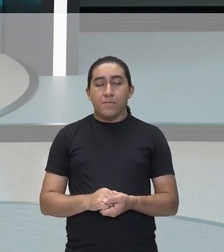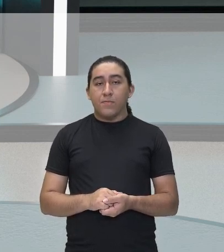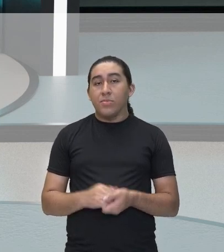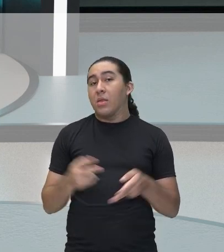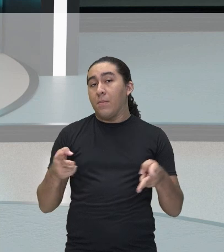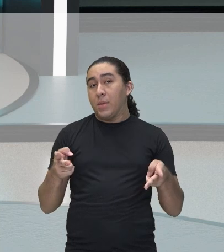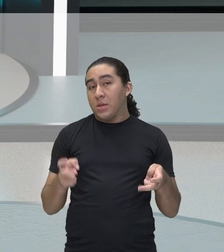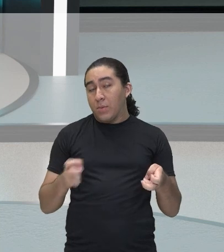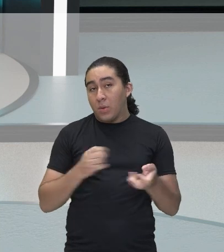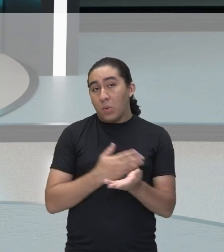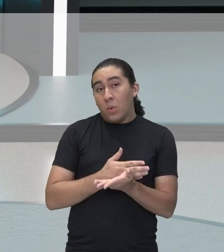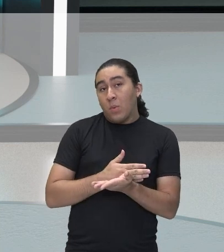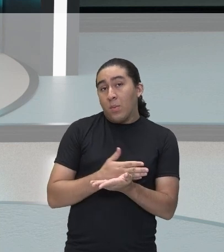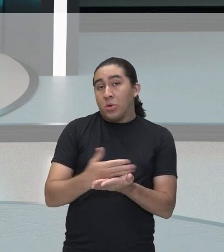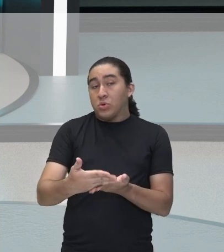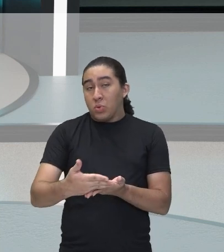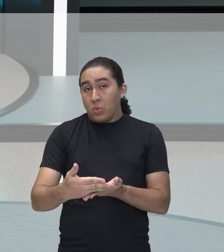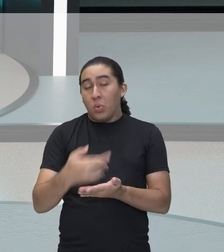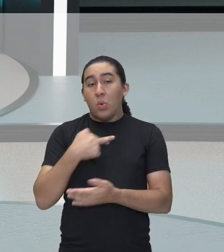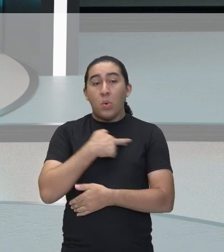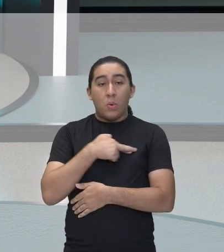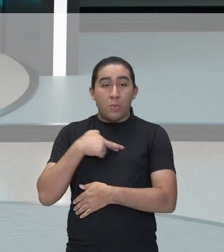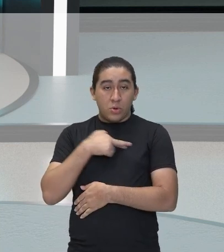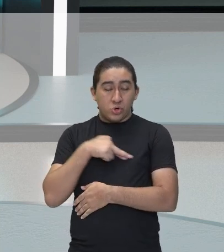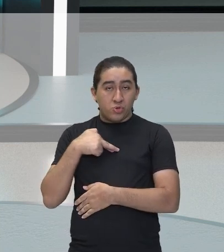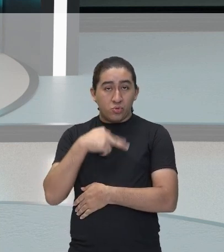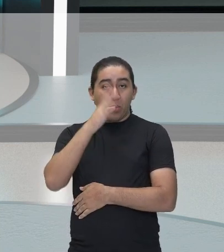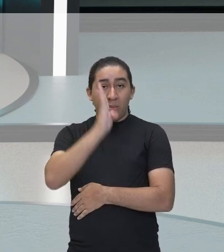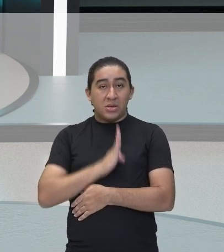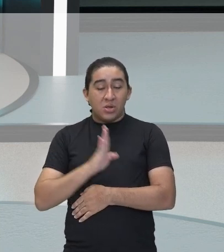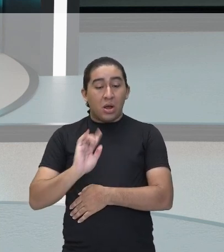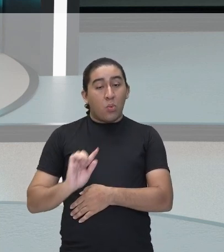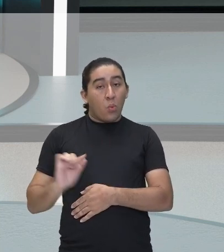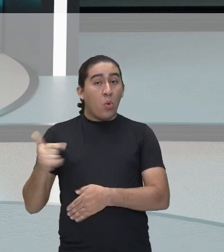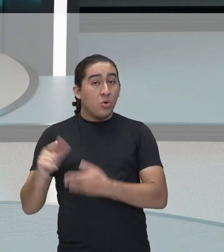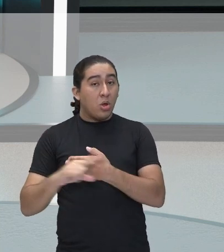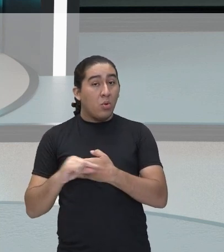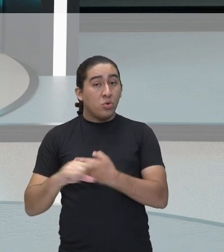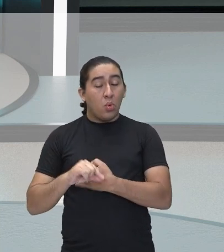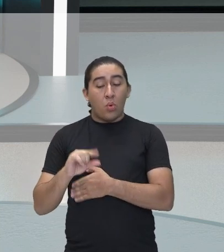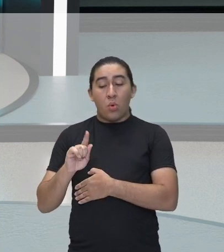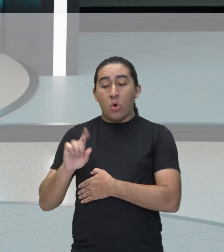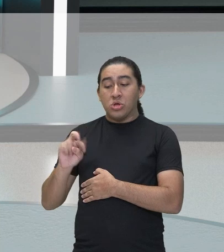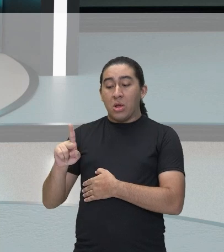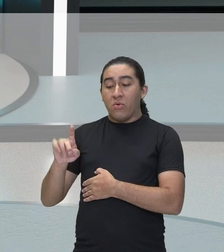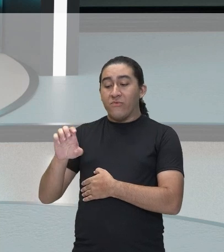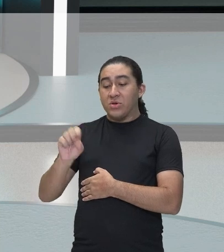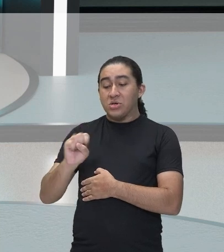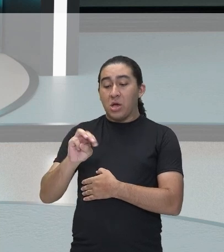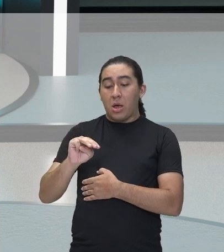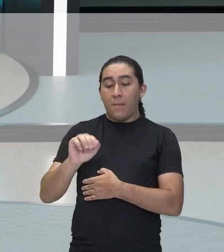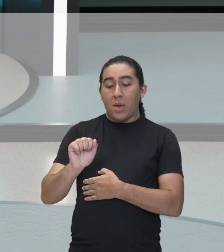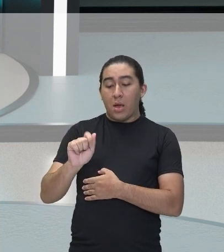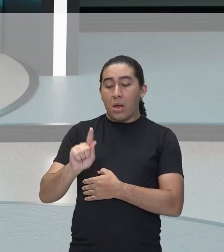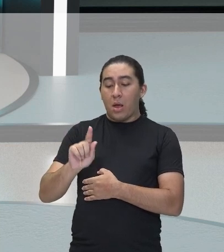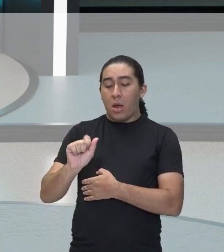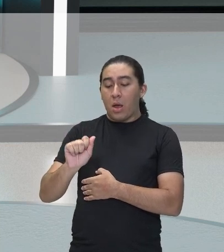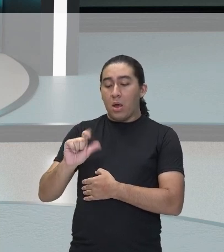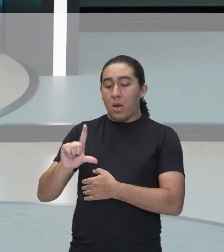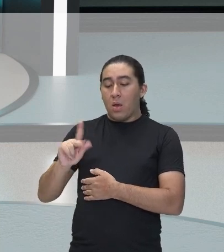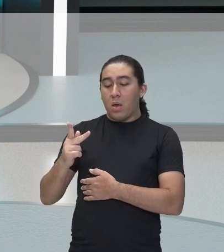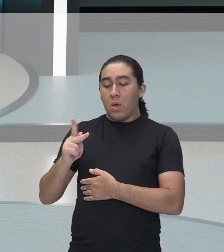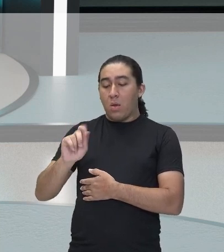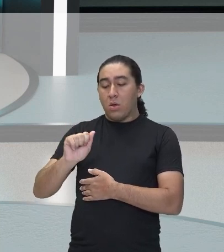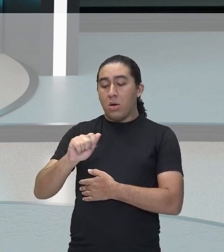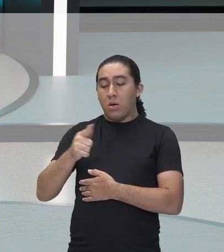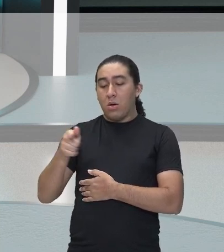no Brasil, Gonçalves de Magalhães, né? Com a obra Suspiros Poéticos e Saudade. Mas Gonçalves Dias,